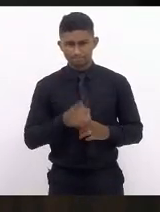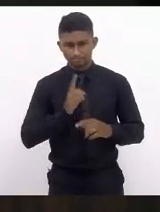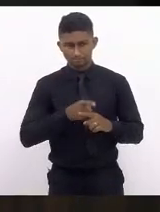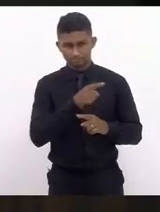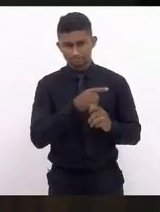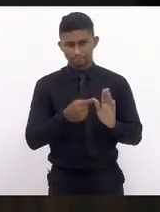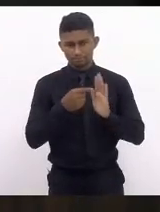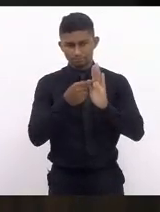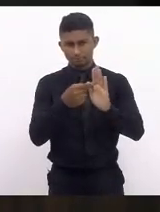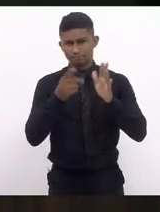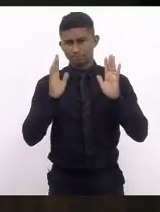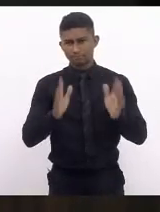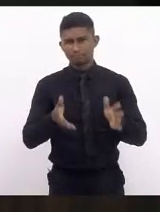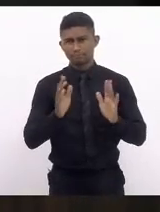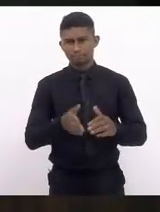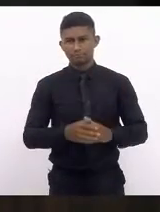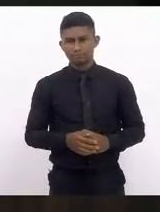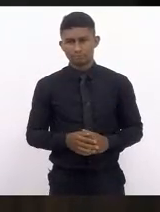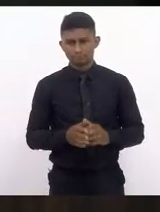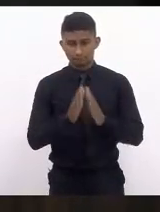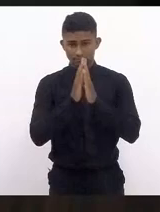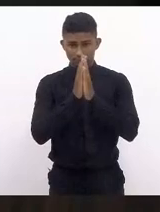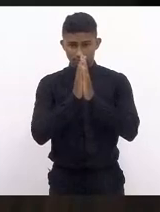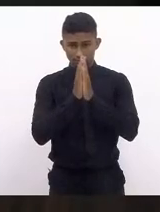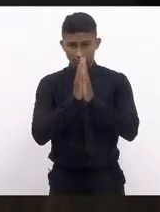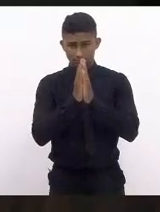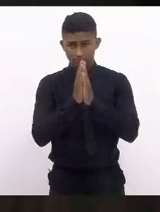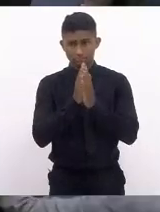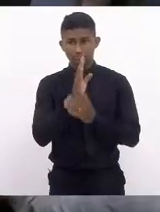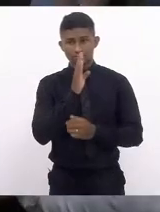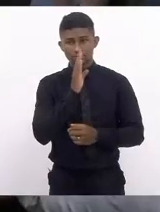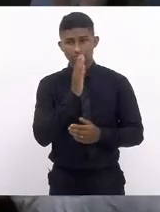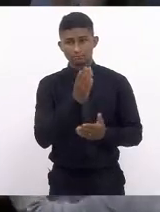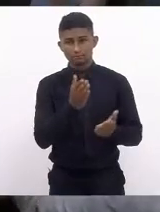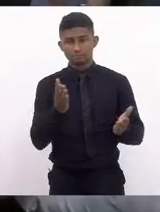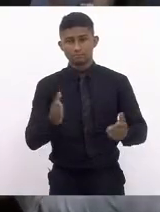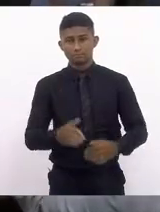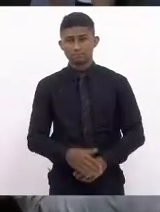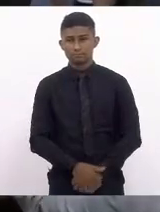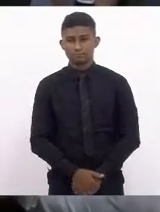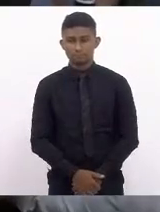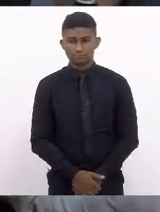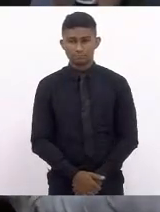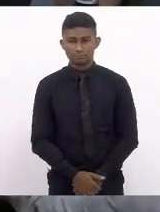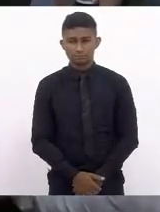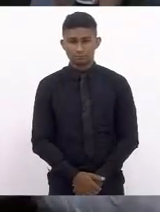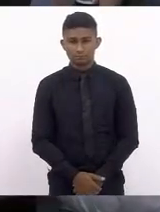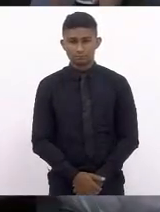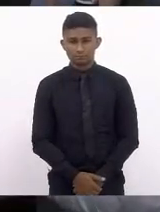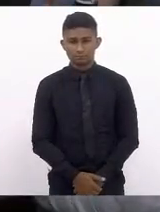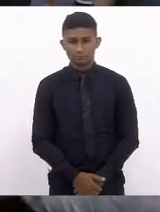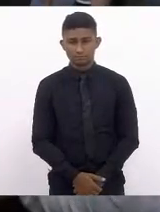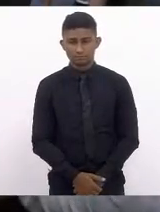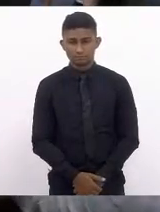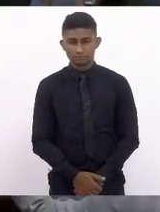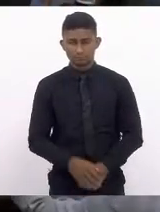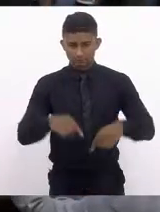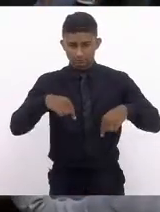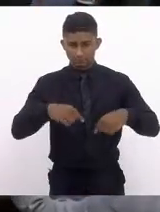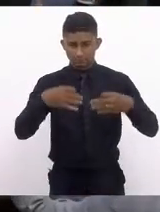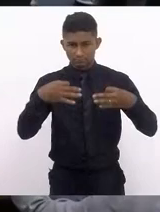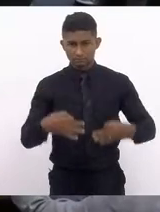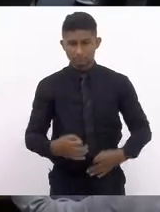Impacto presente pois tarde por favor galereya hoje touch o deputado era uma questão de ordem aqui